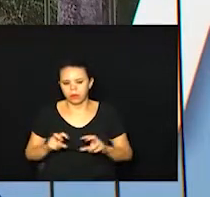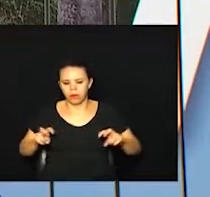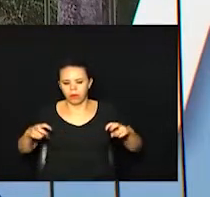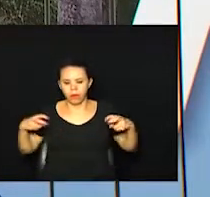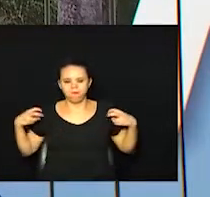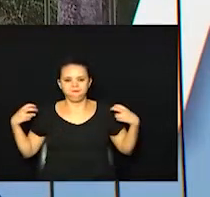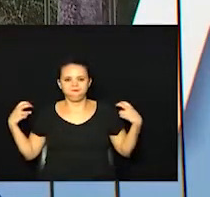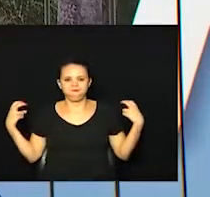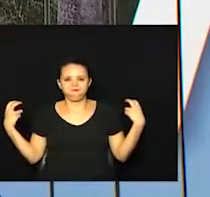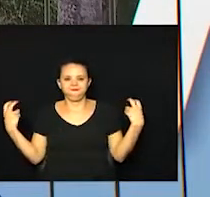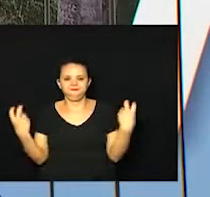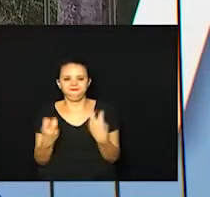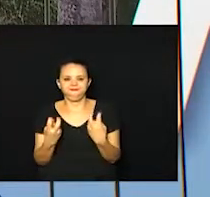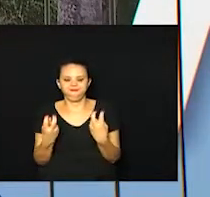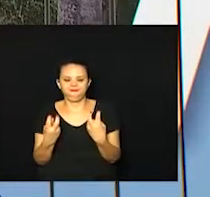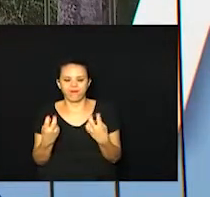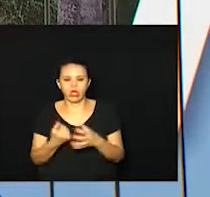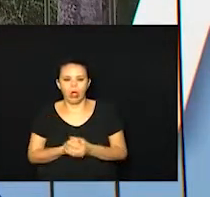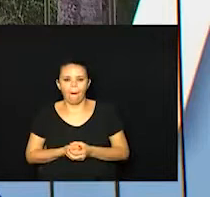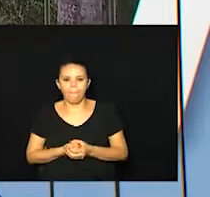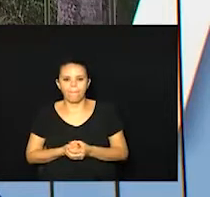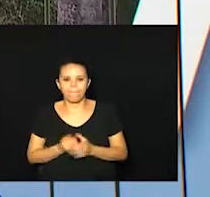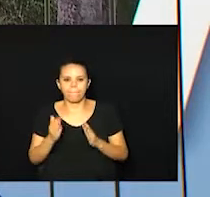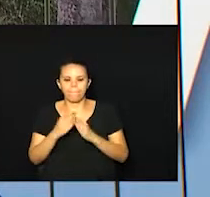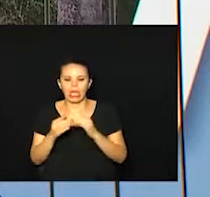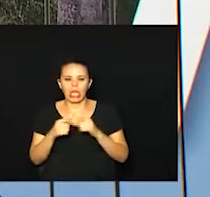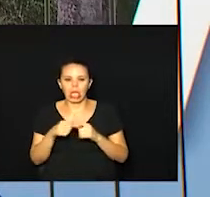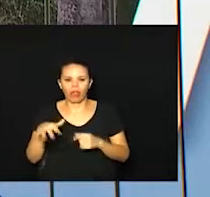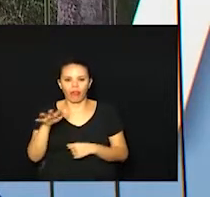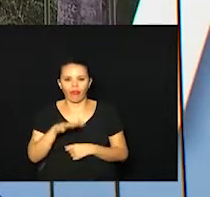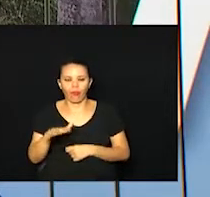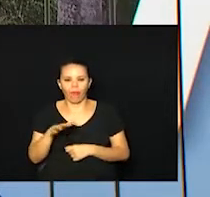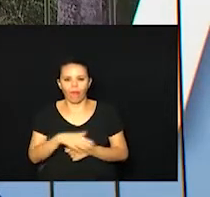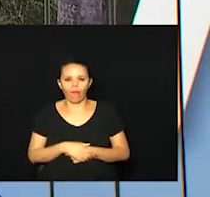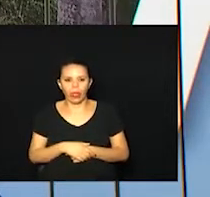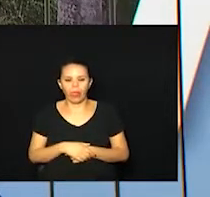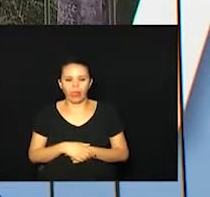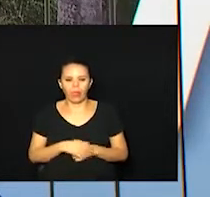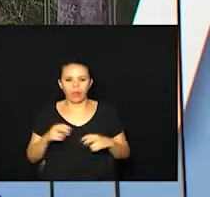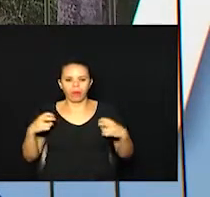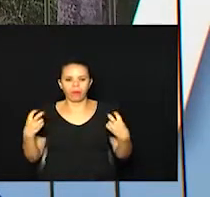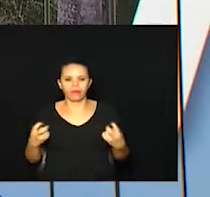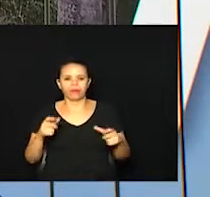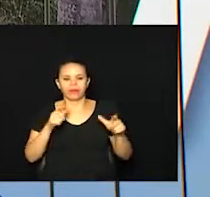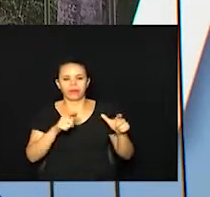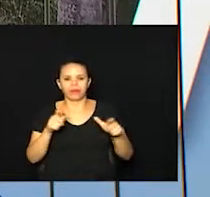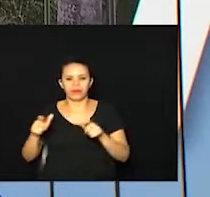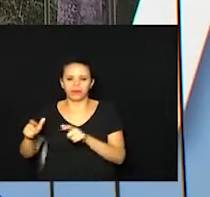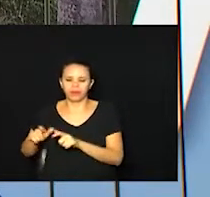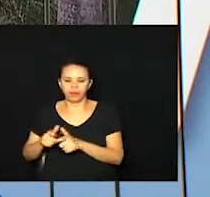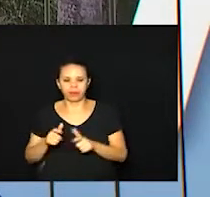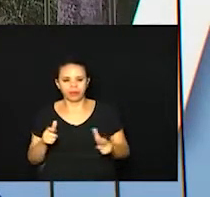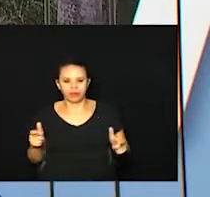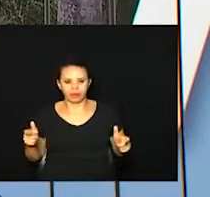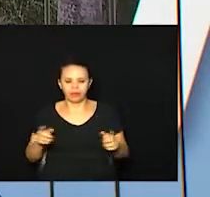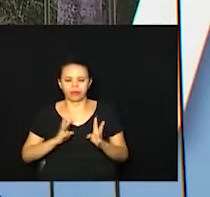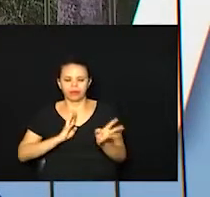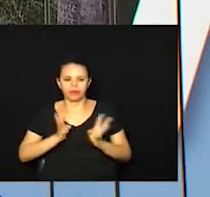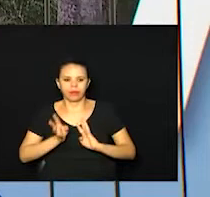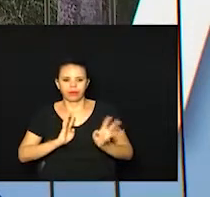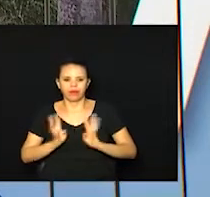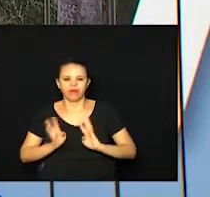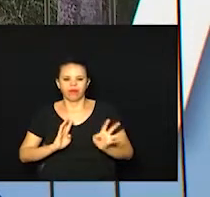futebol, o passaporte na igreja, o passaporte nos espaços de grande